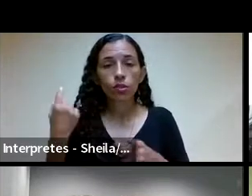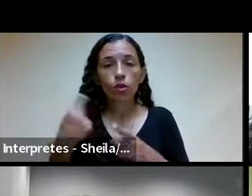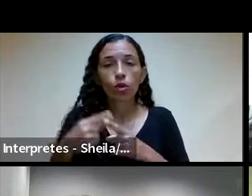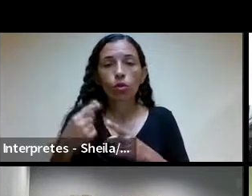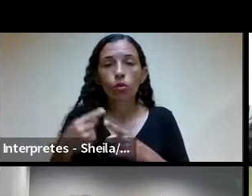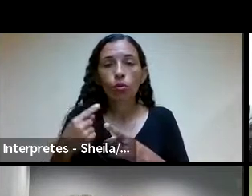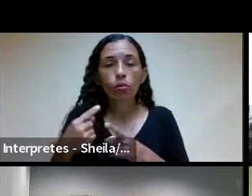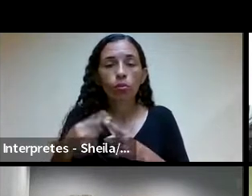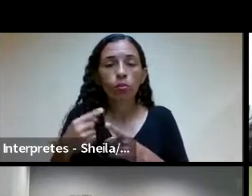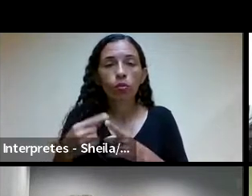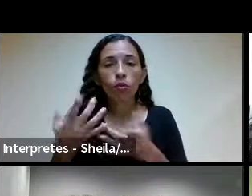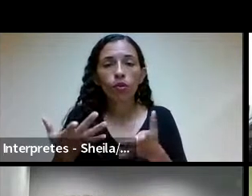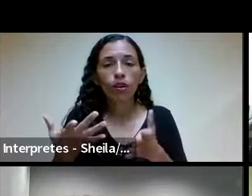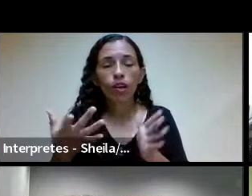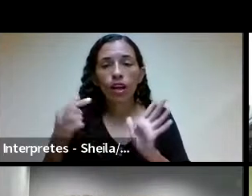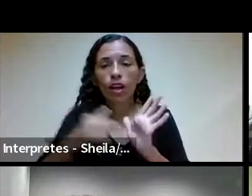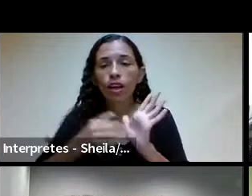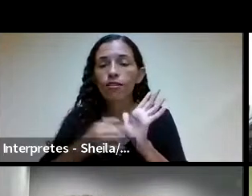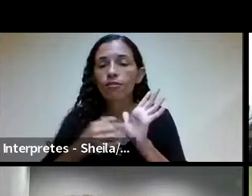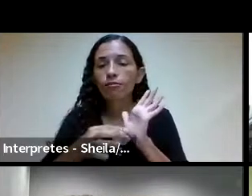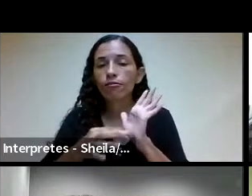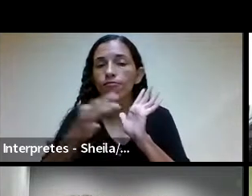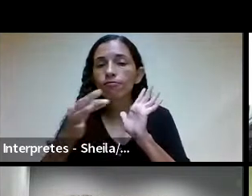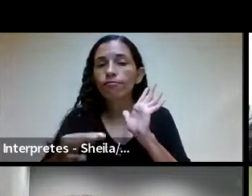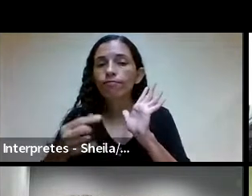tese contra fato incontroverso.